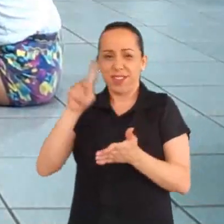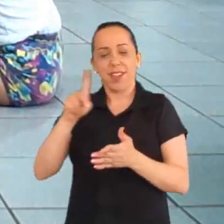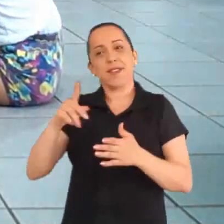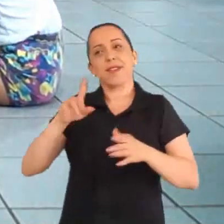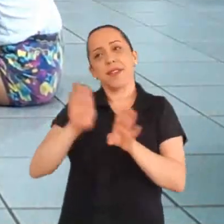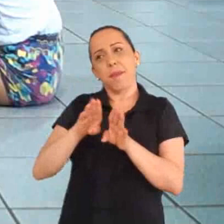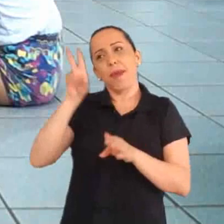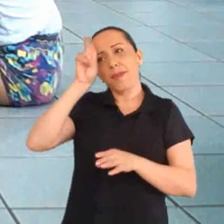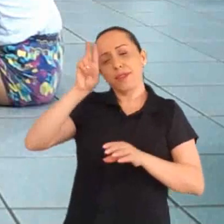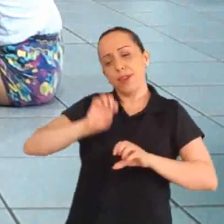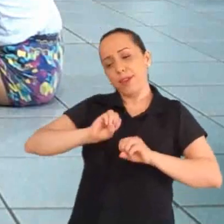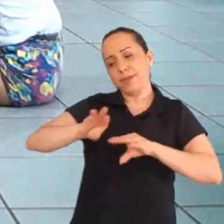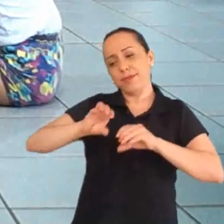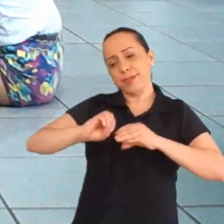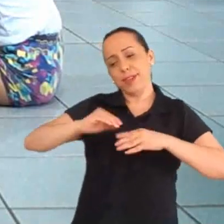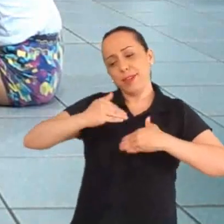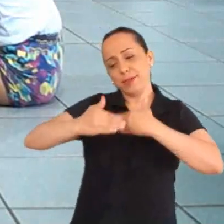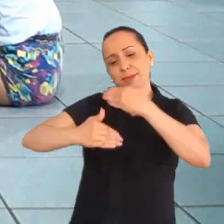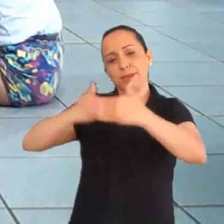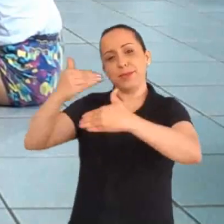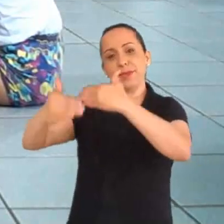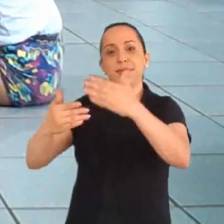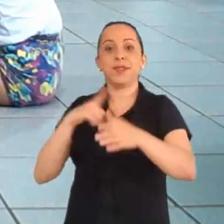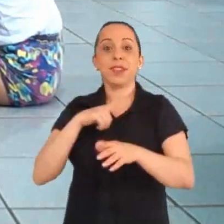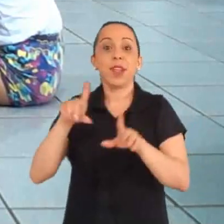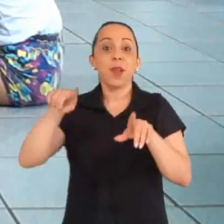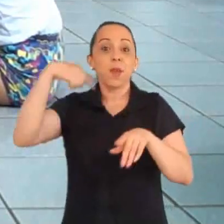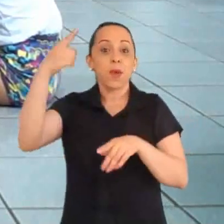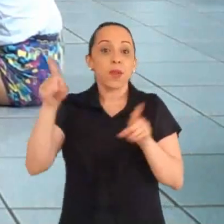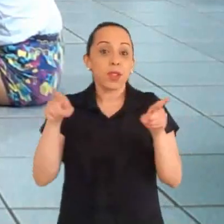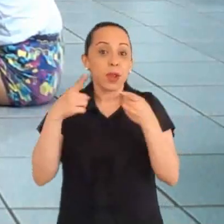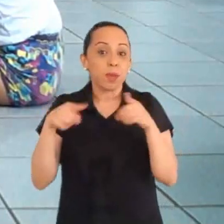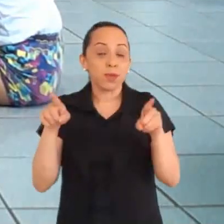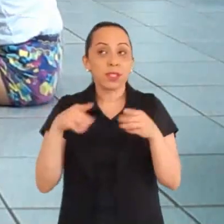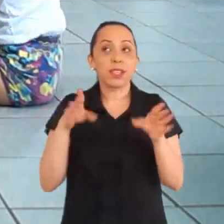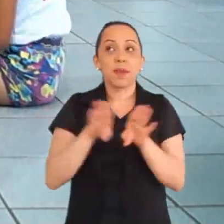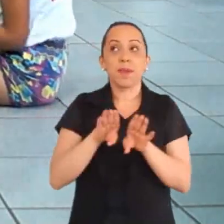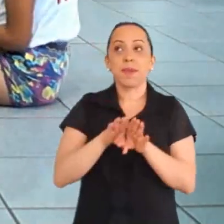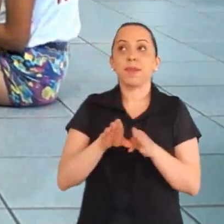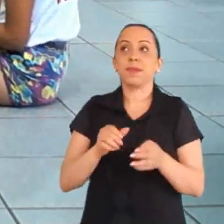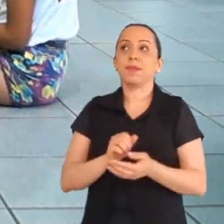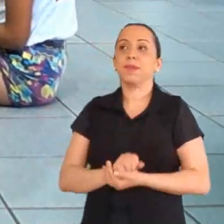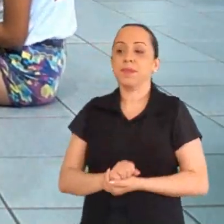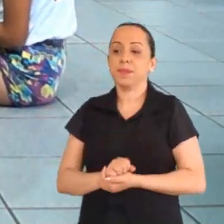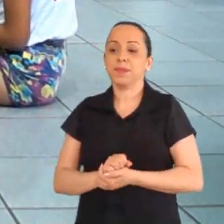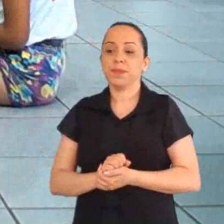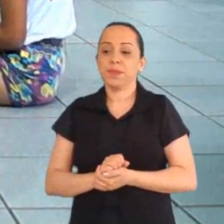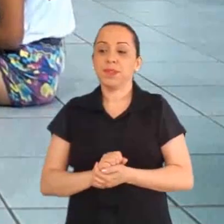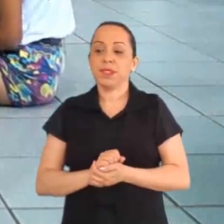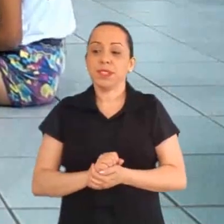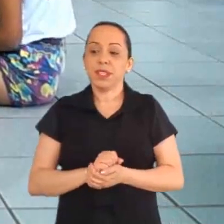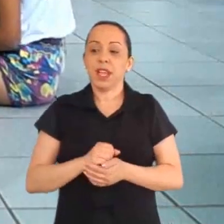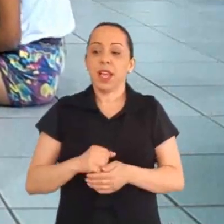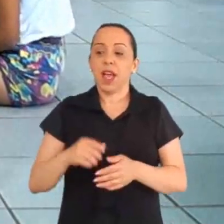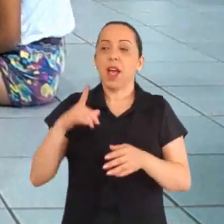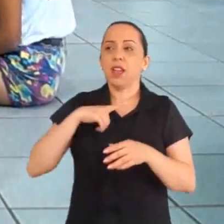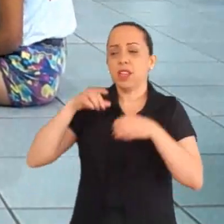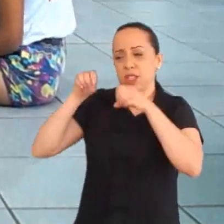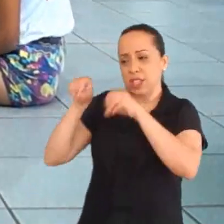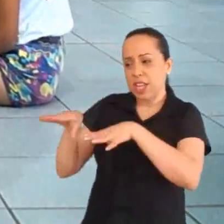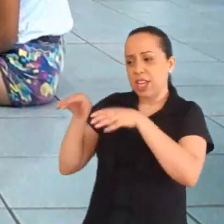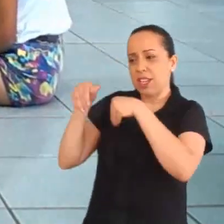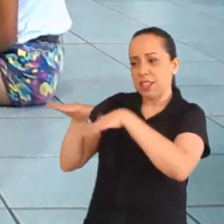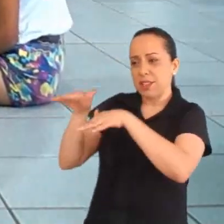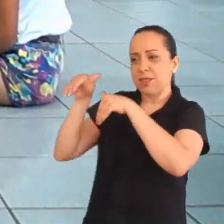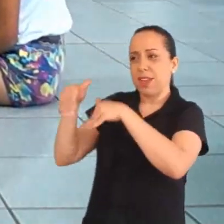de geração. É uma lenda também. E tem uma musiquinha que fala do bicho-papão, é assim, ó. Sai bicho-papão